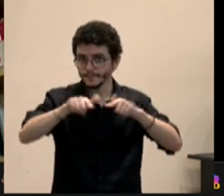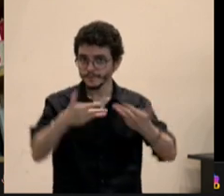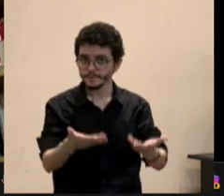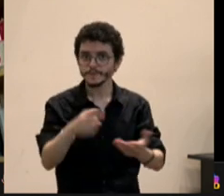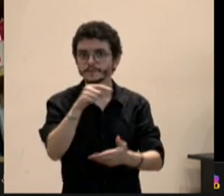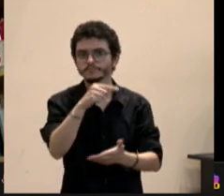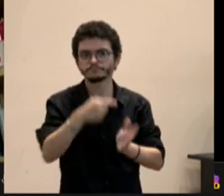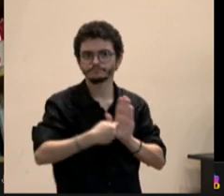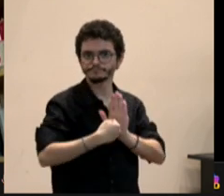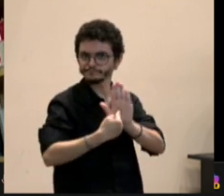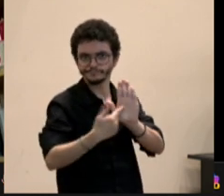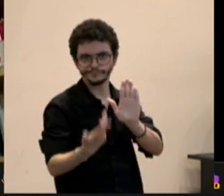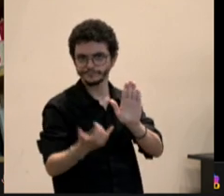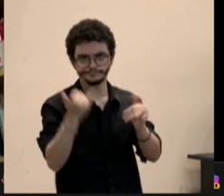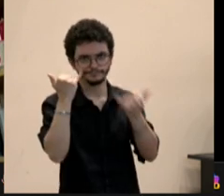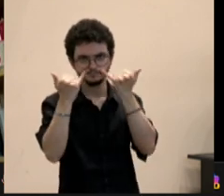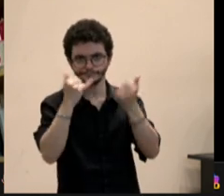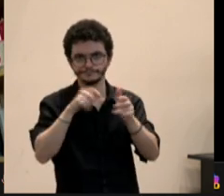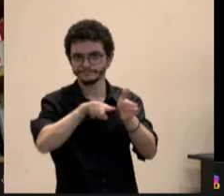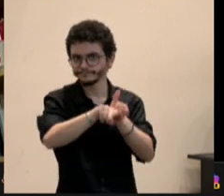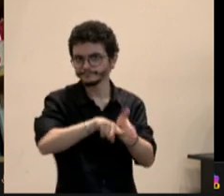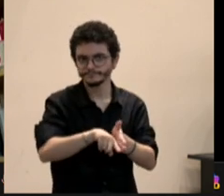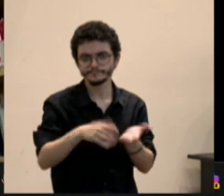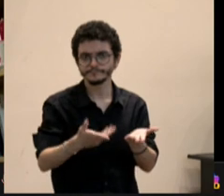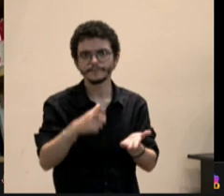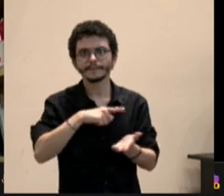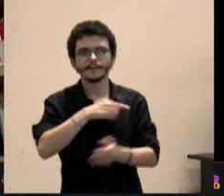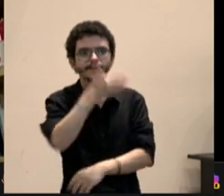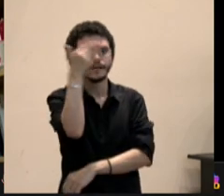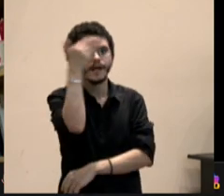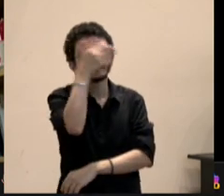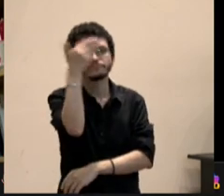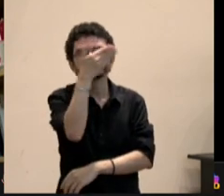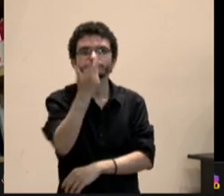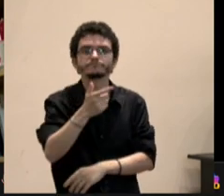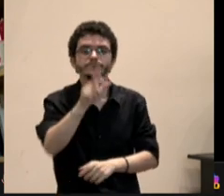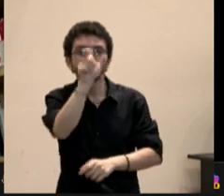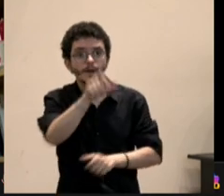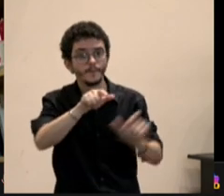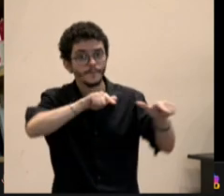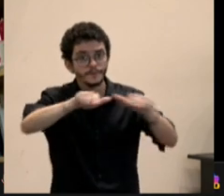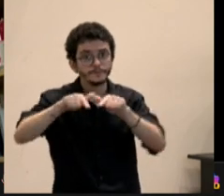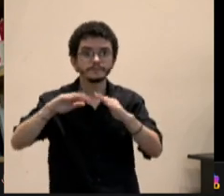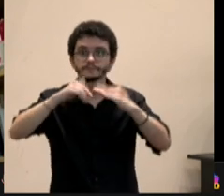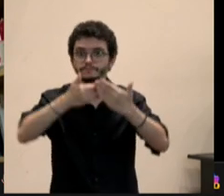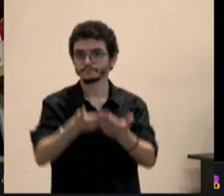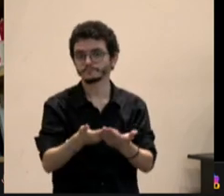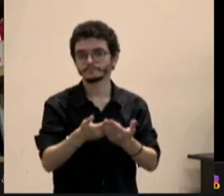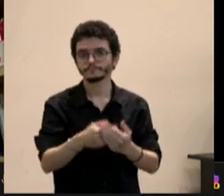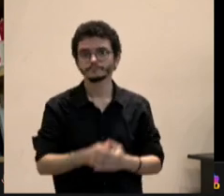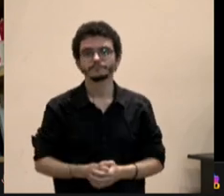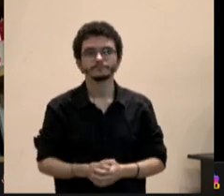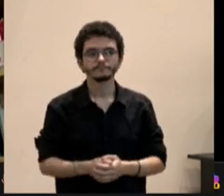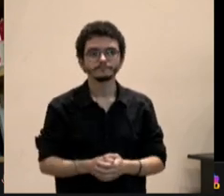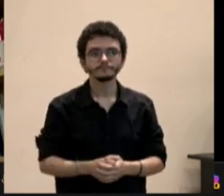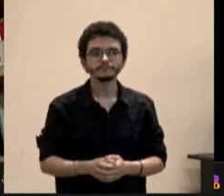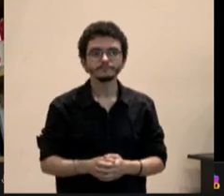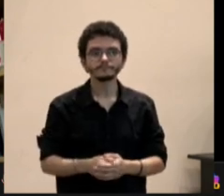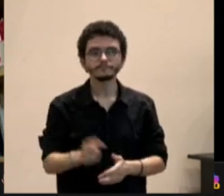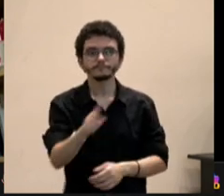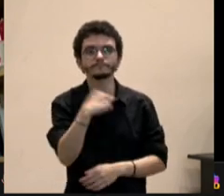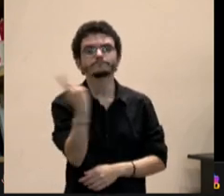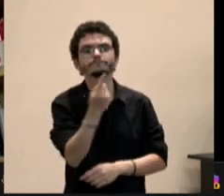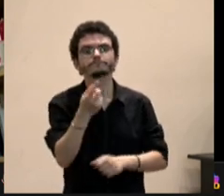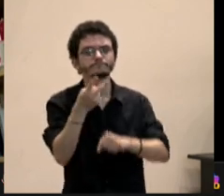nem aparecem no censo. Há uma invisibilidade dos funcionários das escolas. E nós vamos